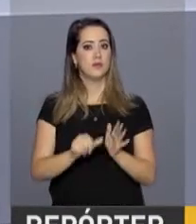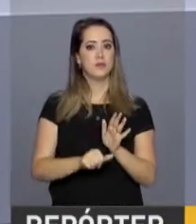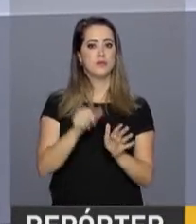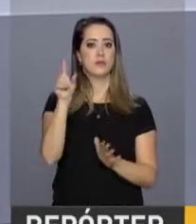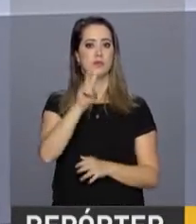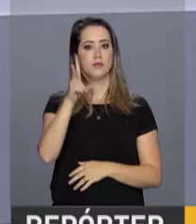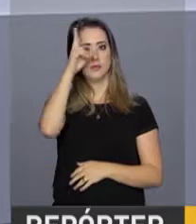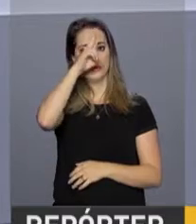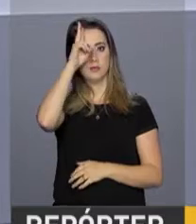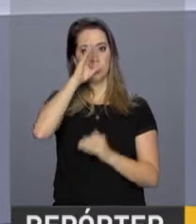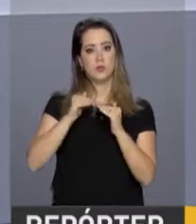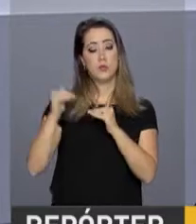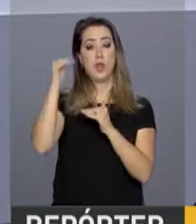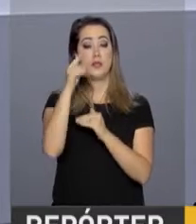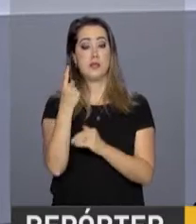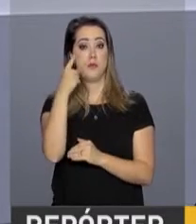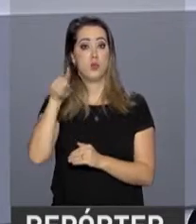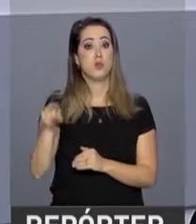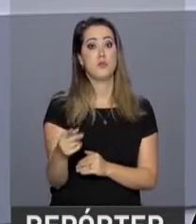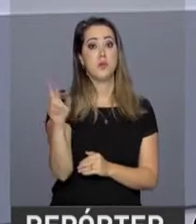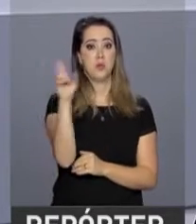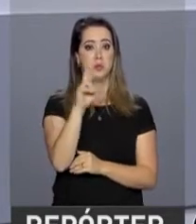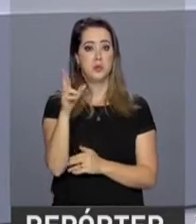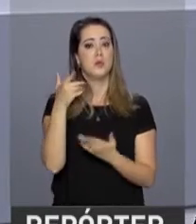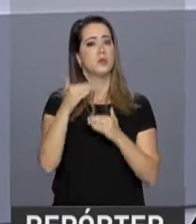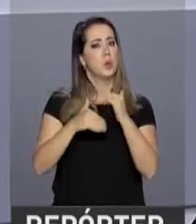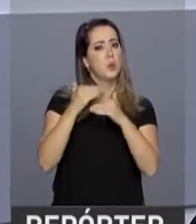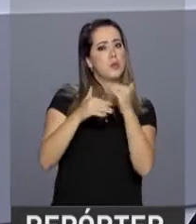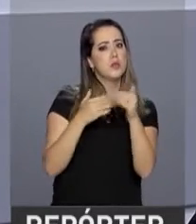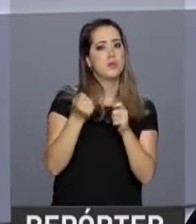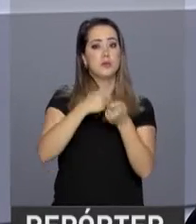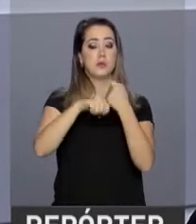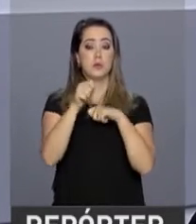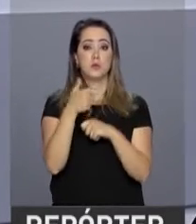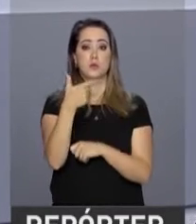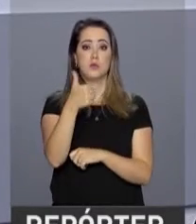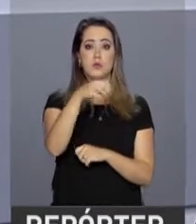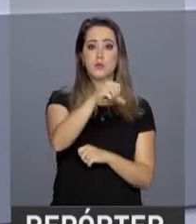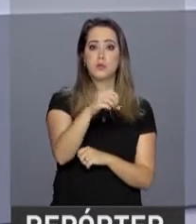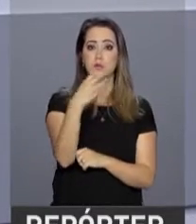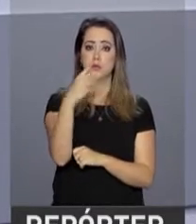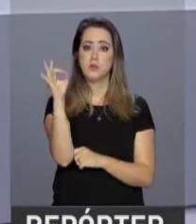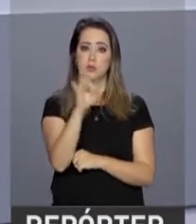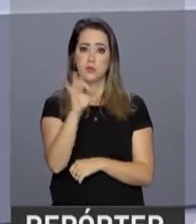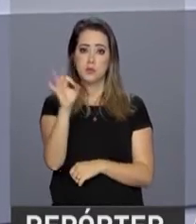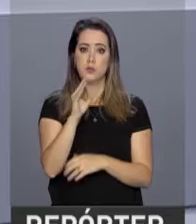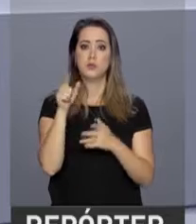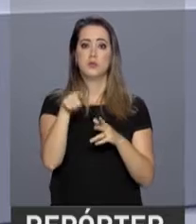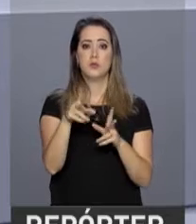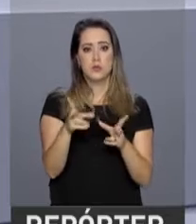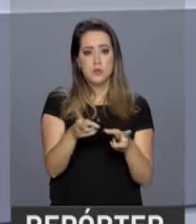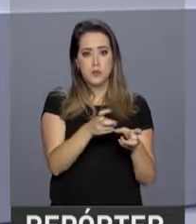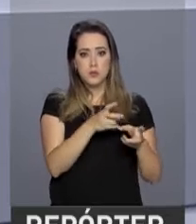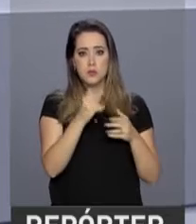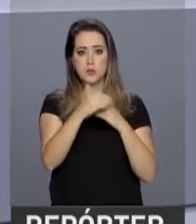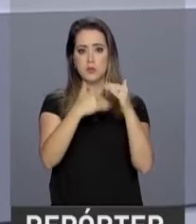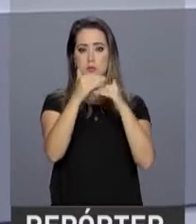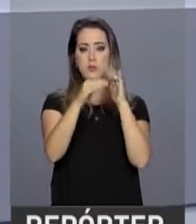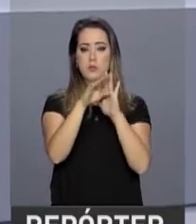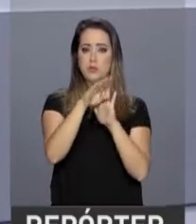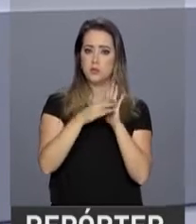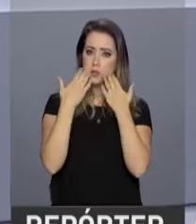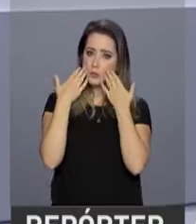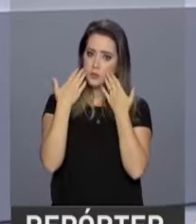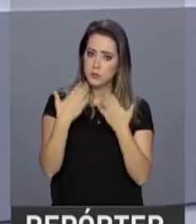pela primeira vez na história acima de mil reais e um crescimento da economia em 2009 de 3 por cento essas são algumas das projeções